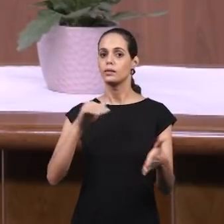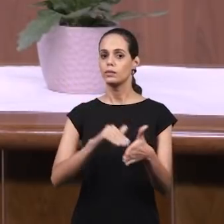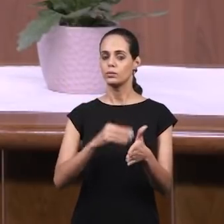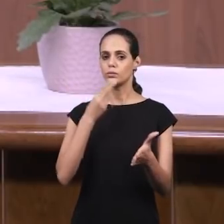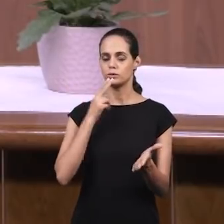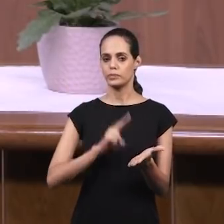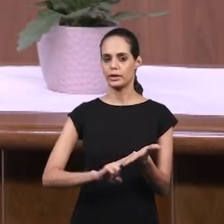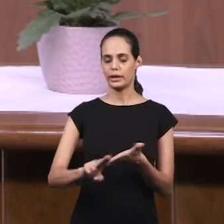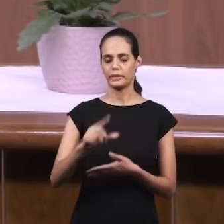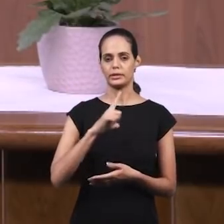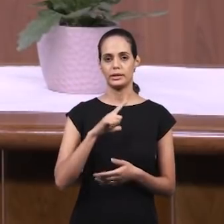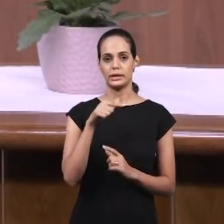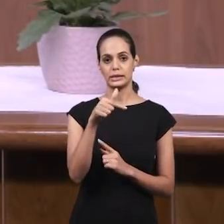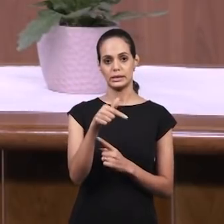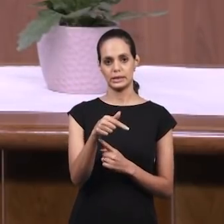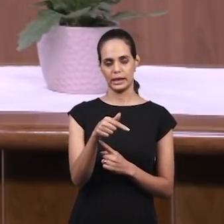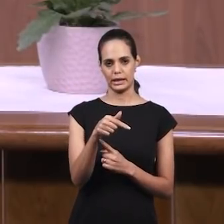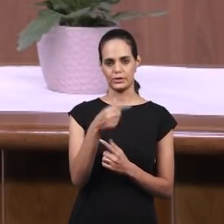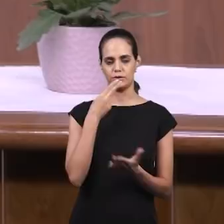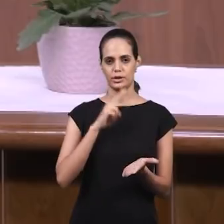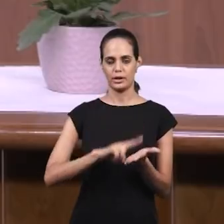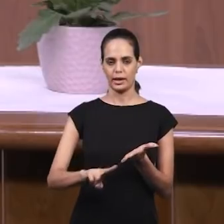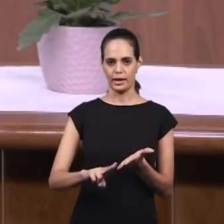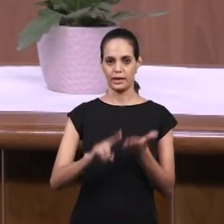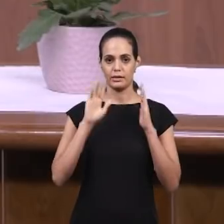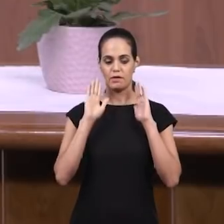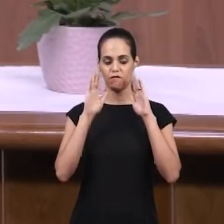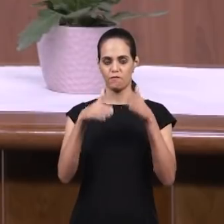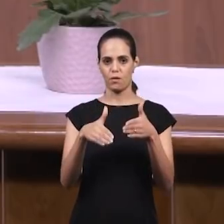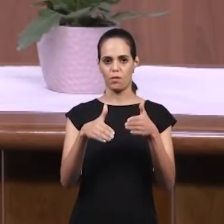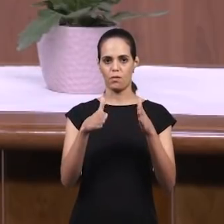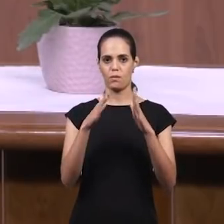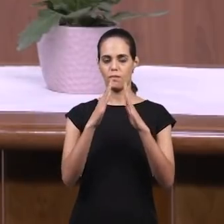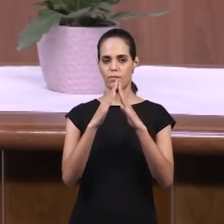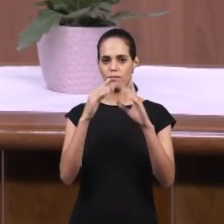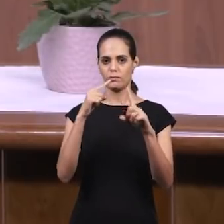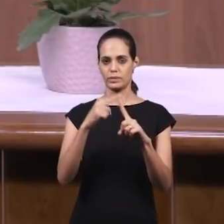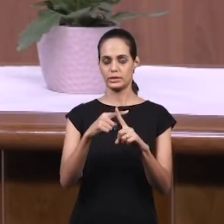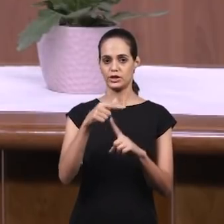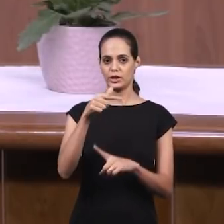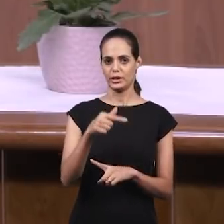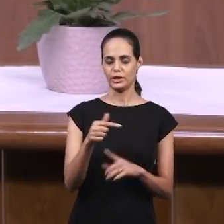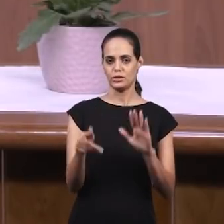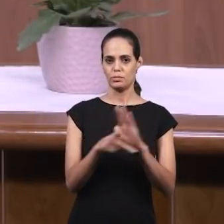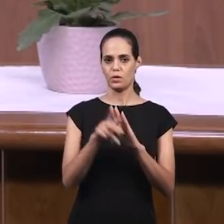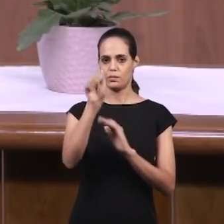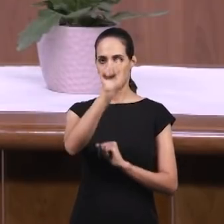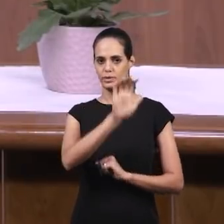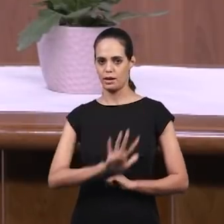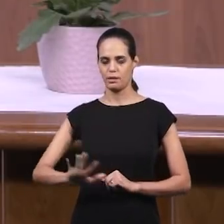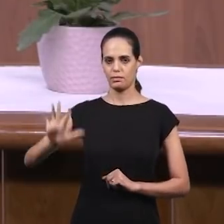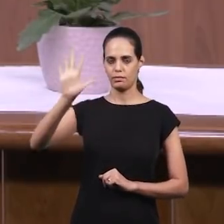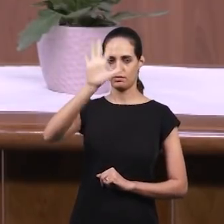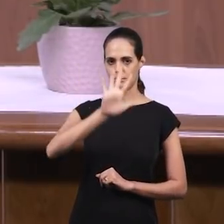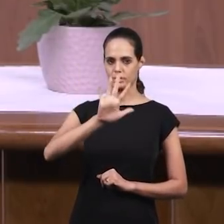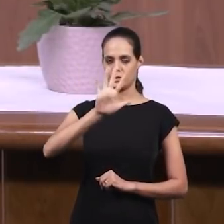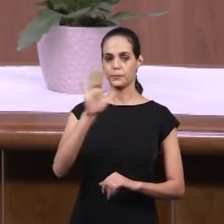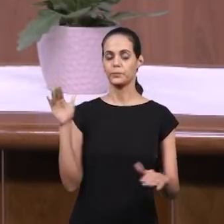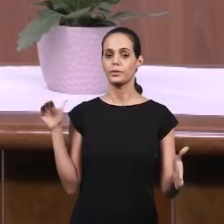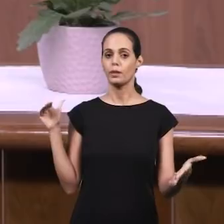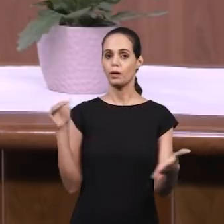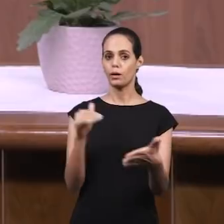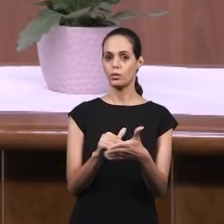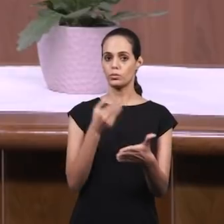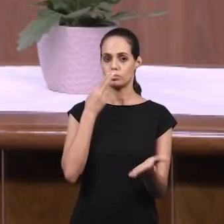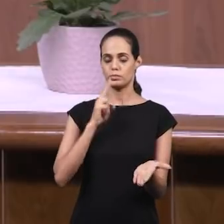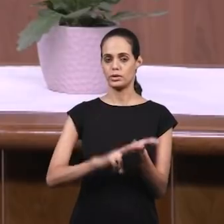É a última carta, né? São 7 cartas escritas a 7 igrejas da Ásia, e a última carta é destinada à